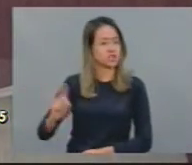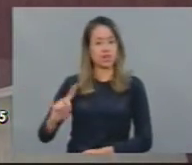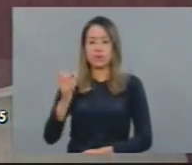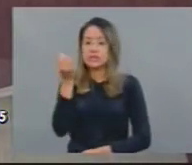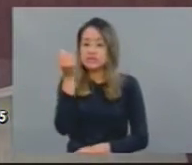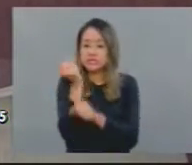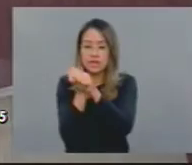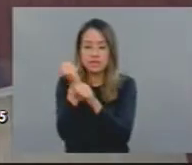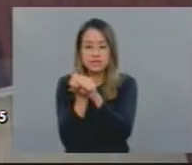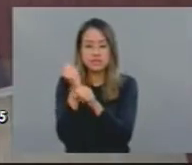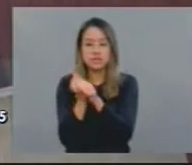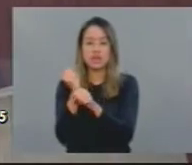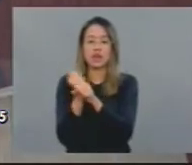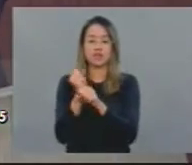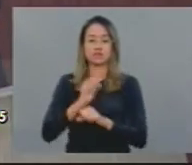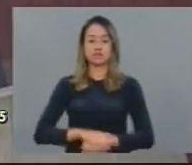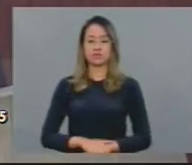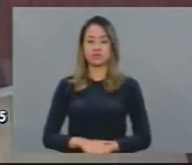que é caro,